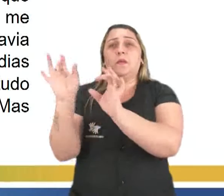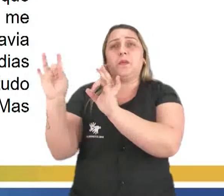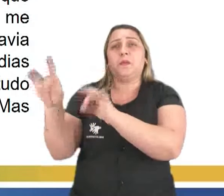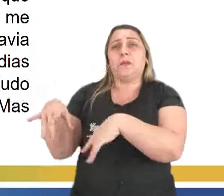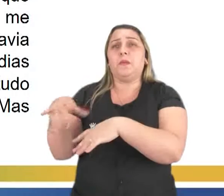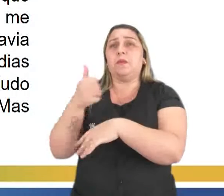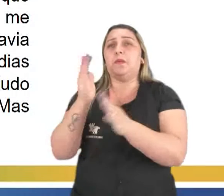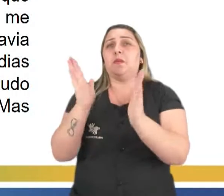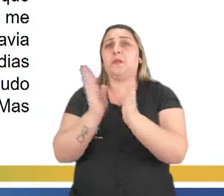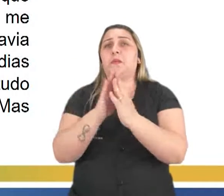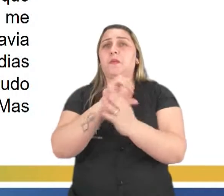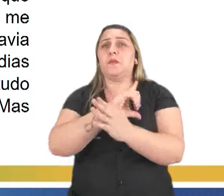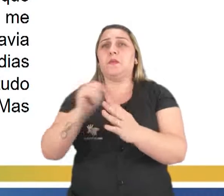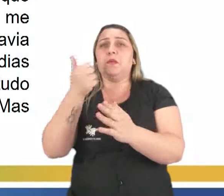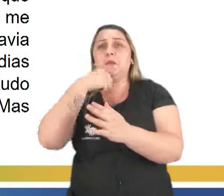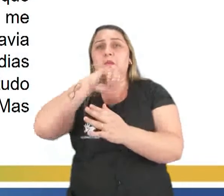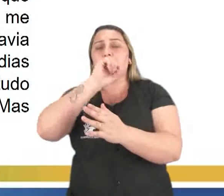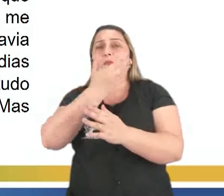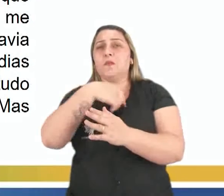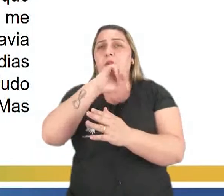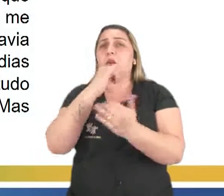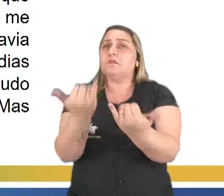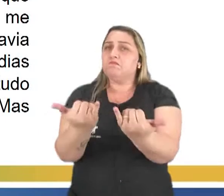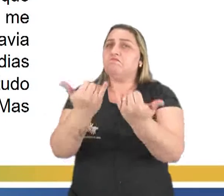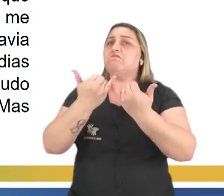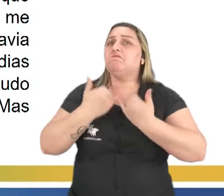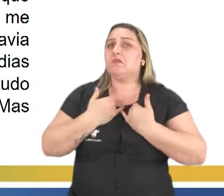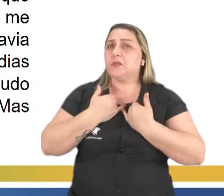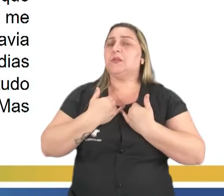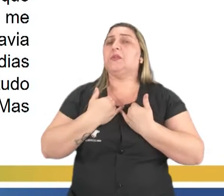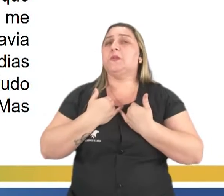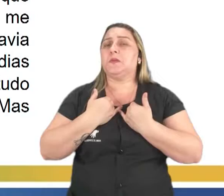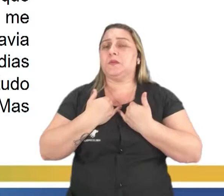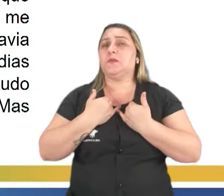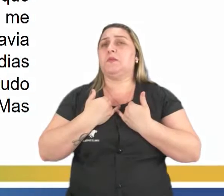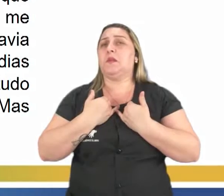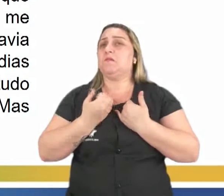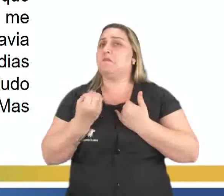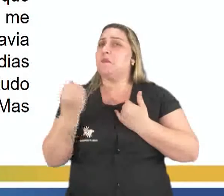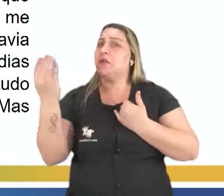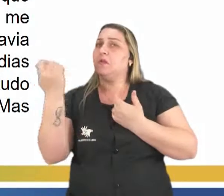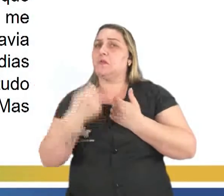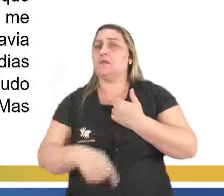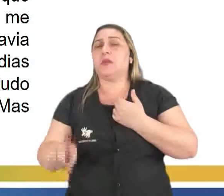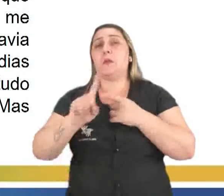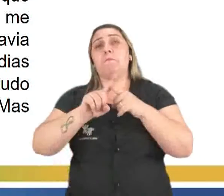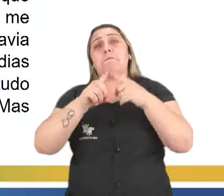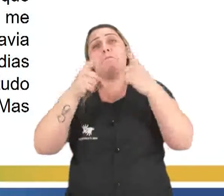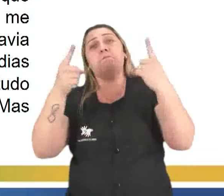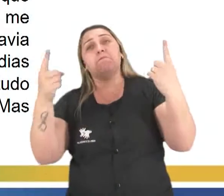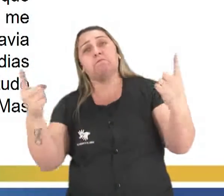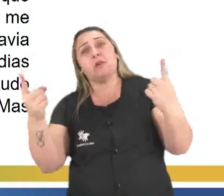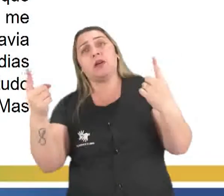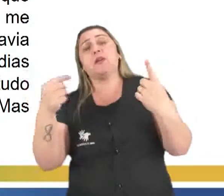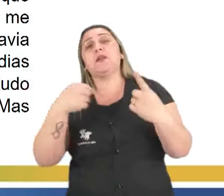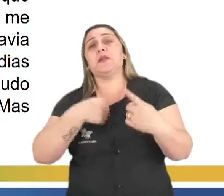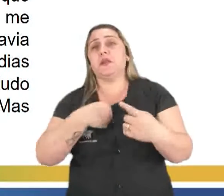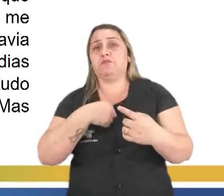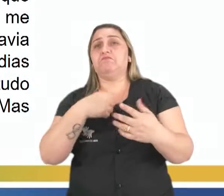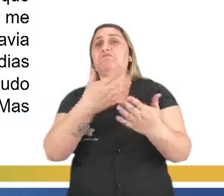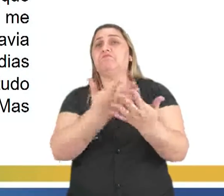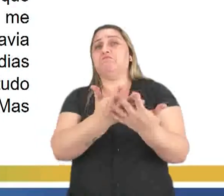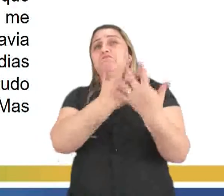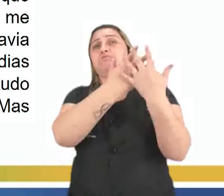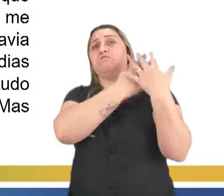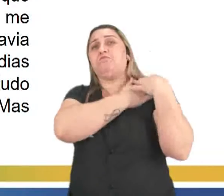deixado a casa de meus pais. Qualquer coisa me dizia que não fizesse tal viagem, mas eu me havia